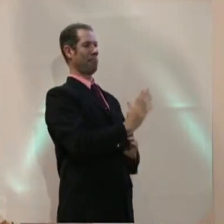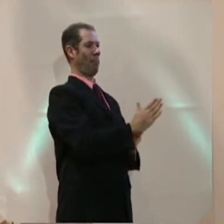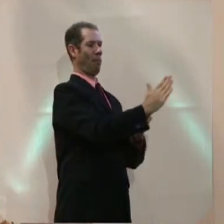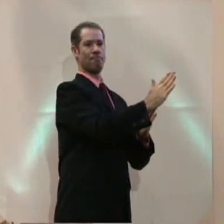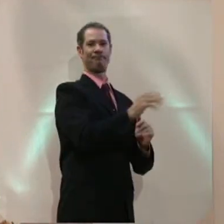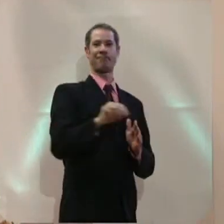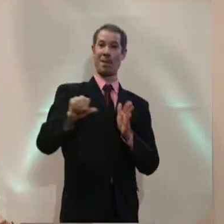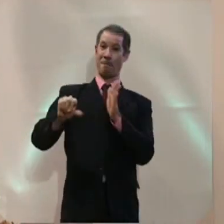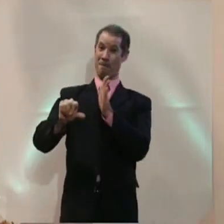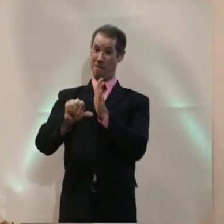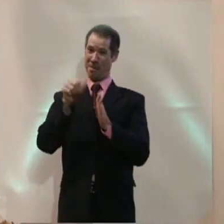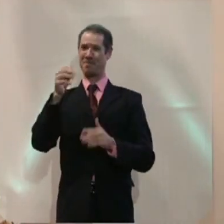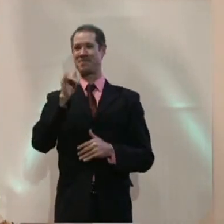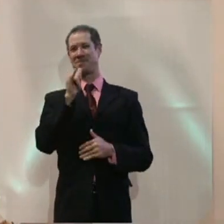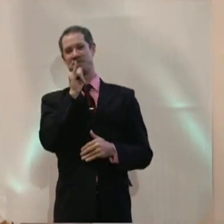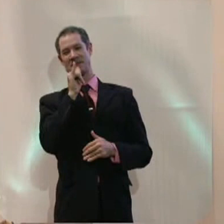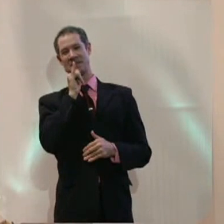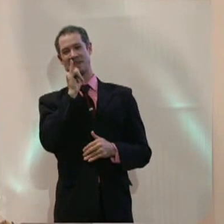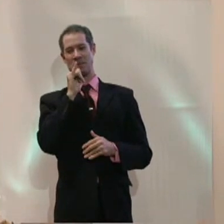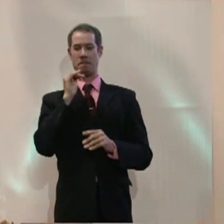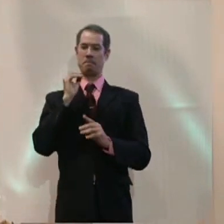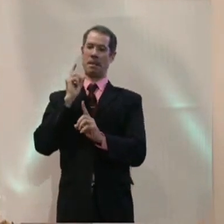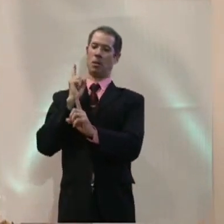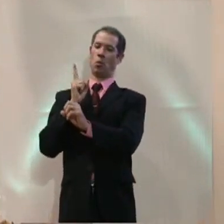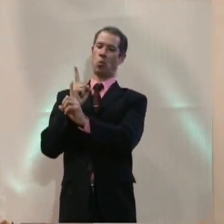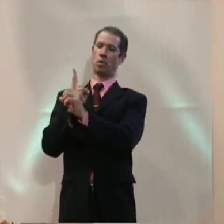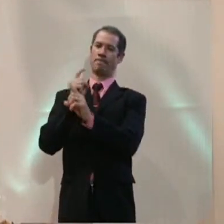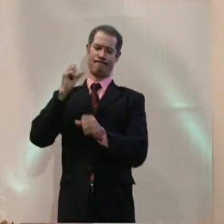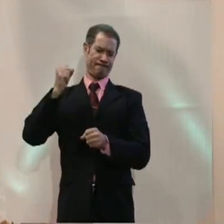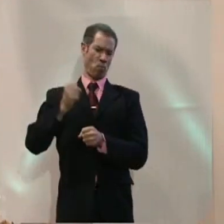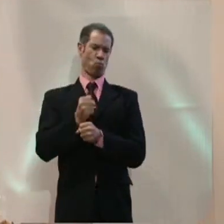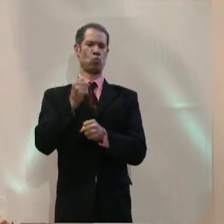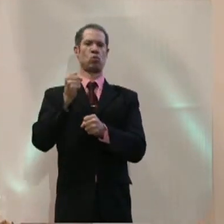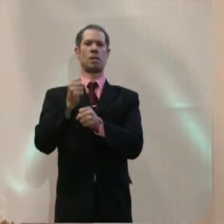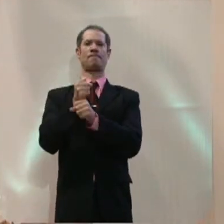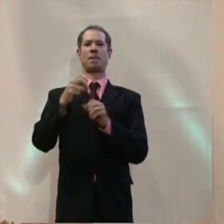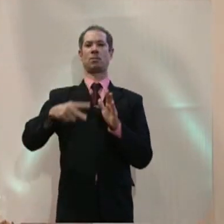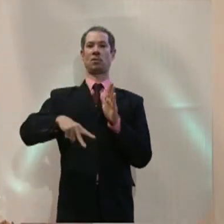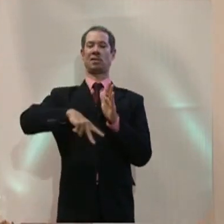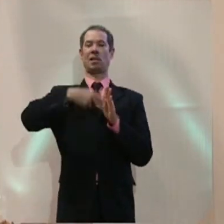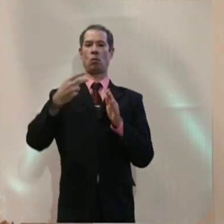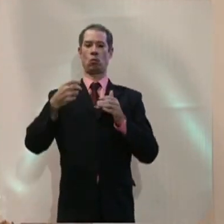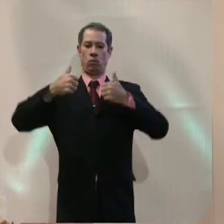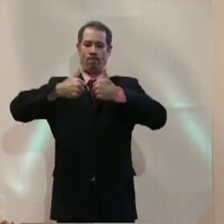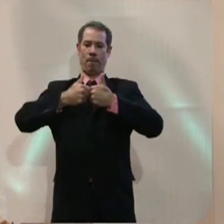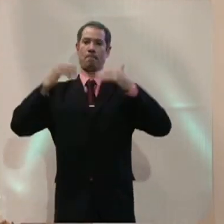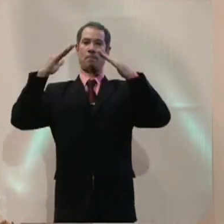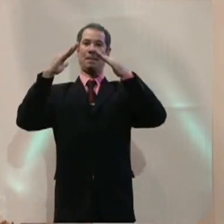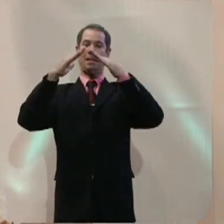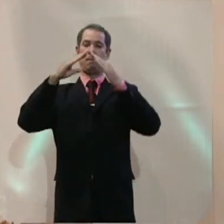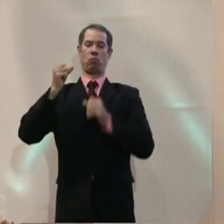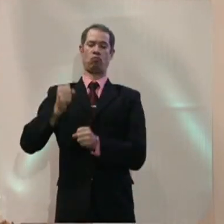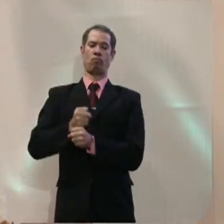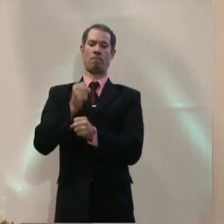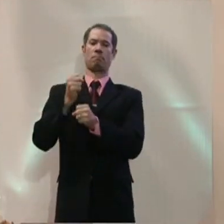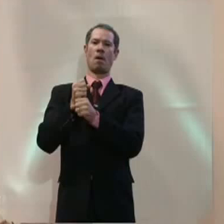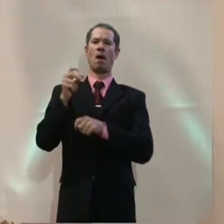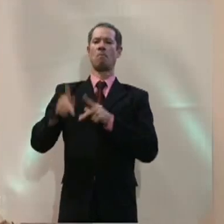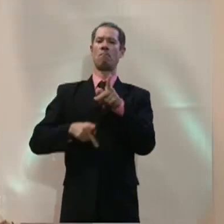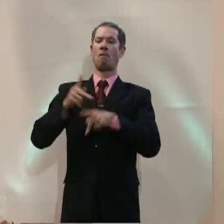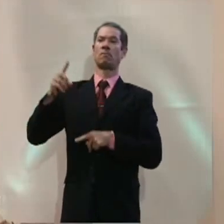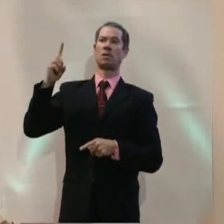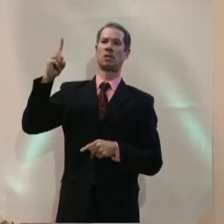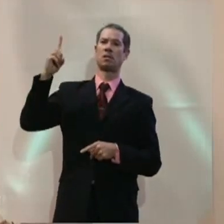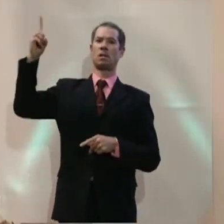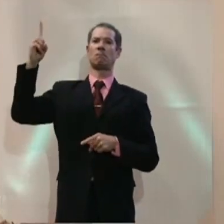O primeiro exemplo disso eu vou encontrar na construção do segundo templo. É interessante porque o povo de Deus